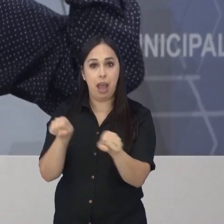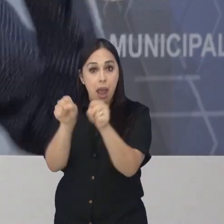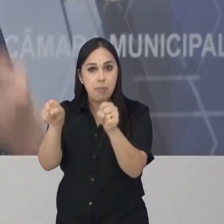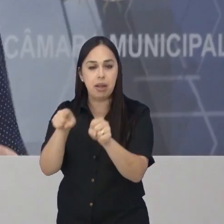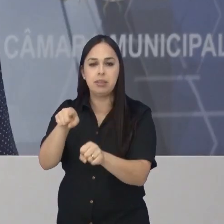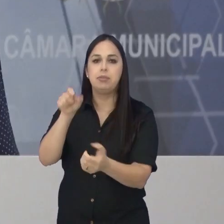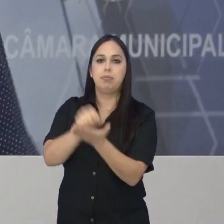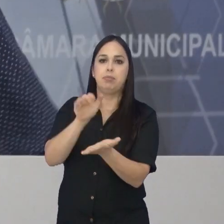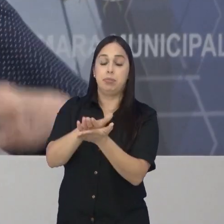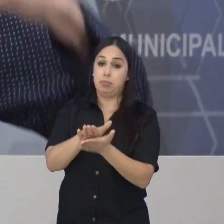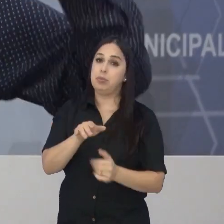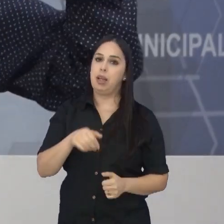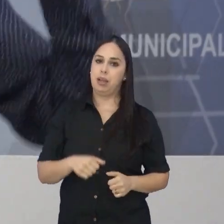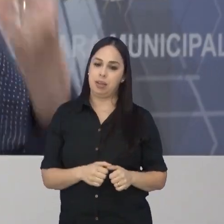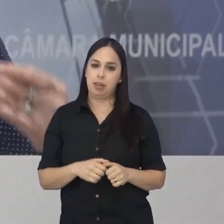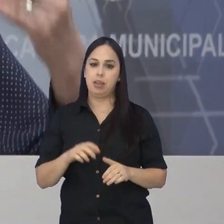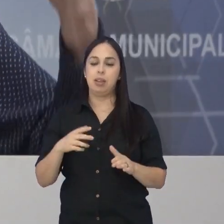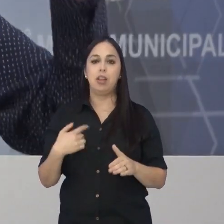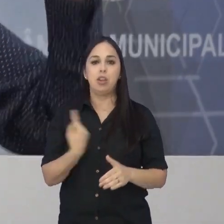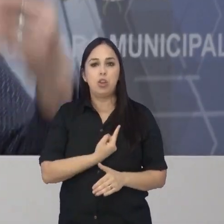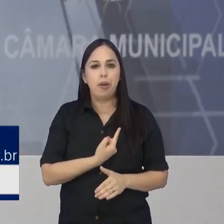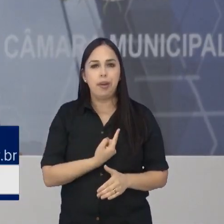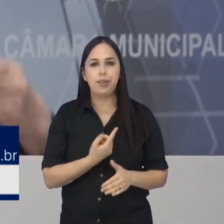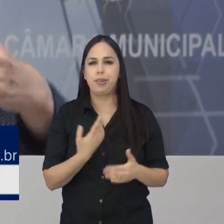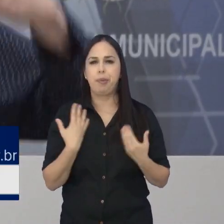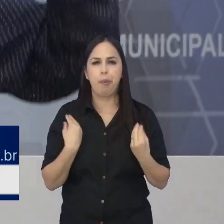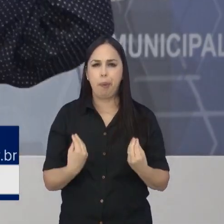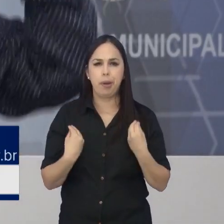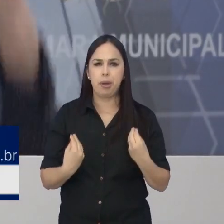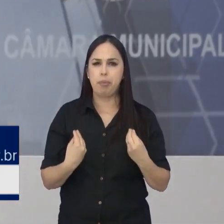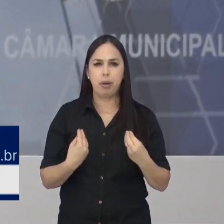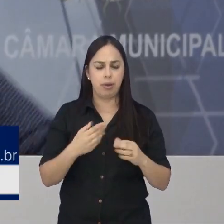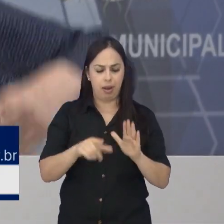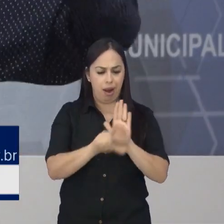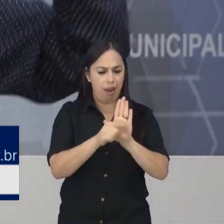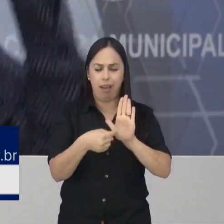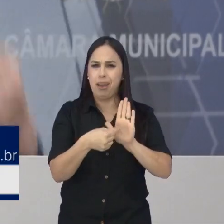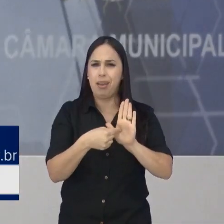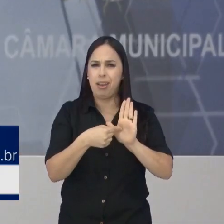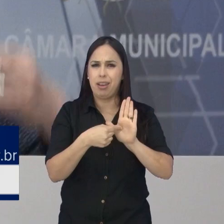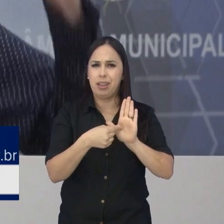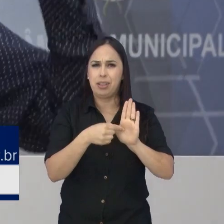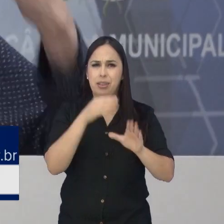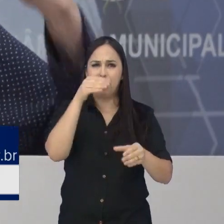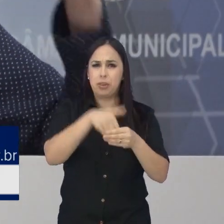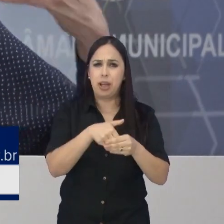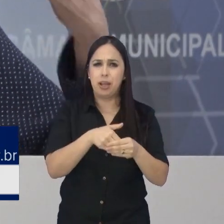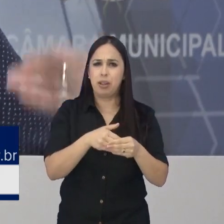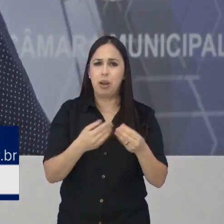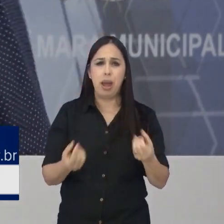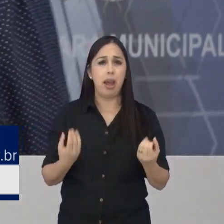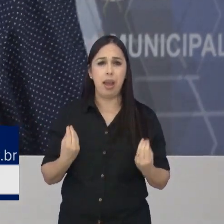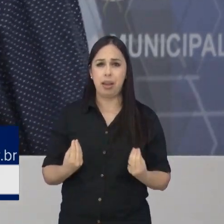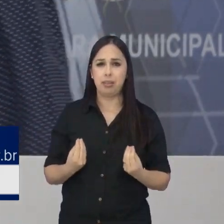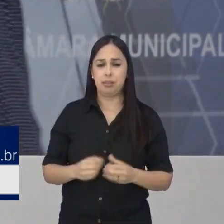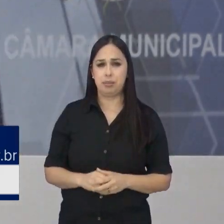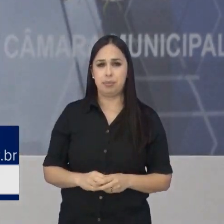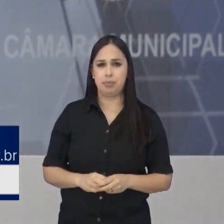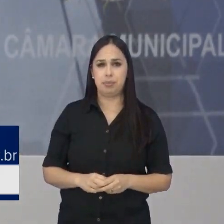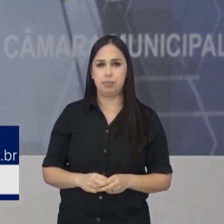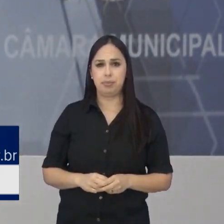lei vote numa coisa tão ilegal como nós estamos fazendo, tão ilegal e imoral como nós estamos fazendo aqui hoje.